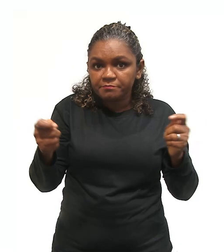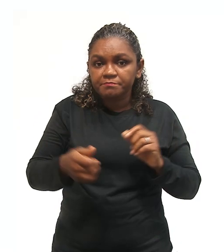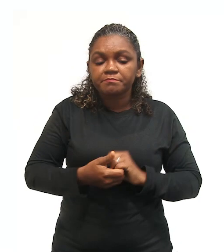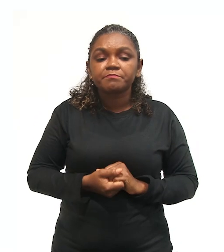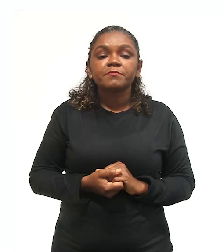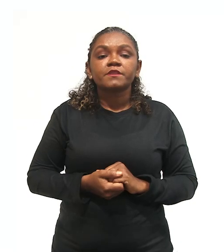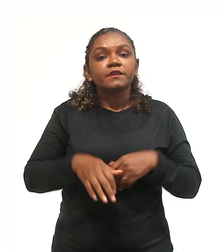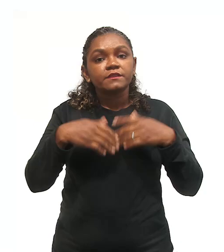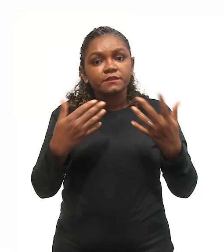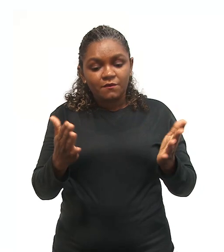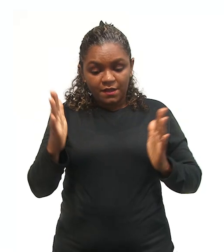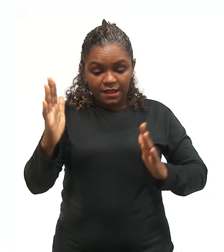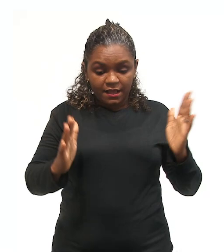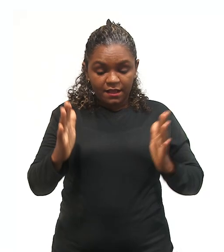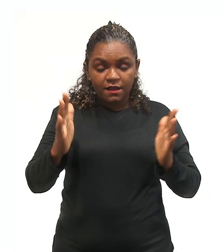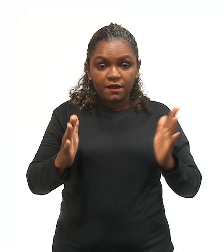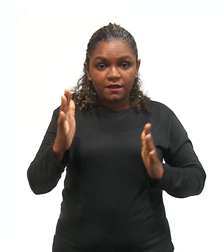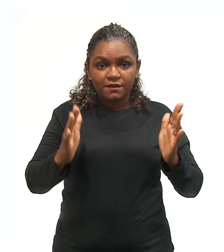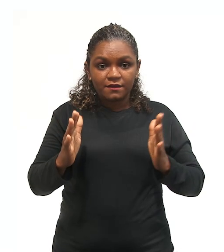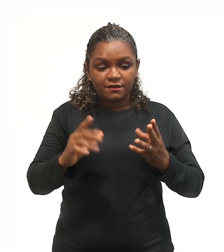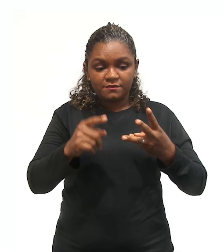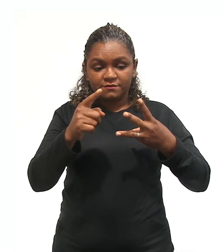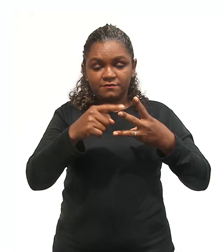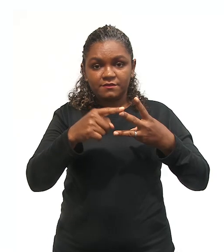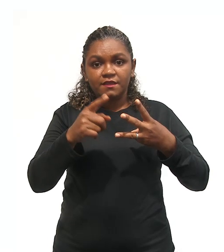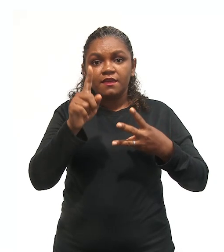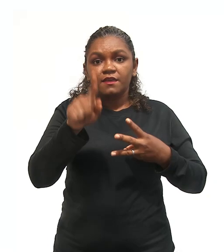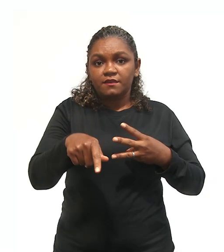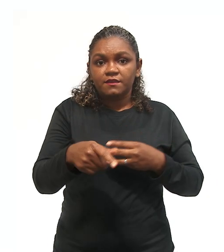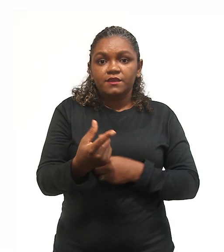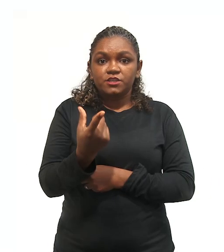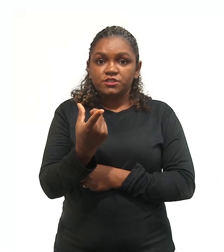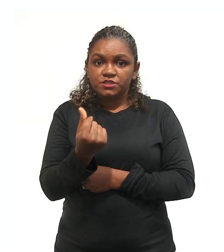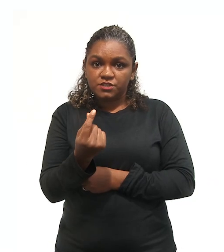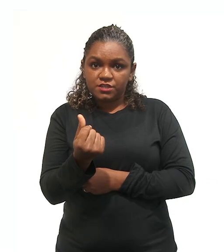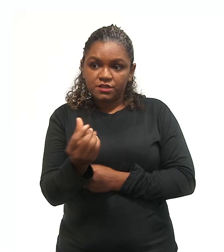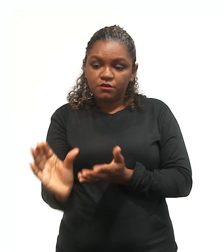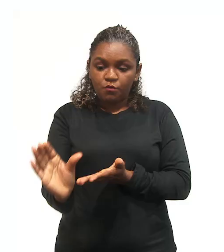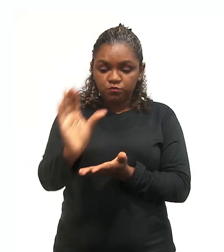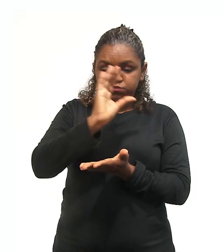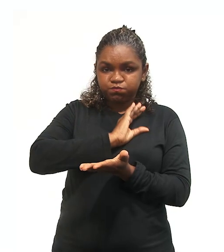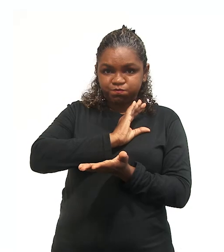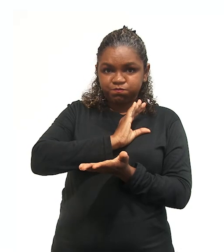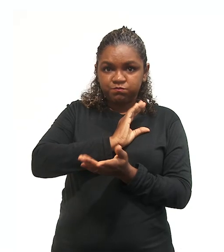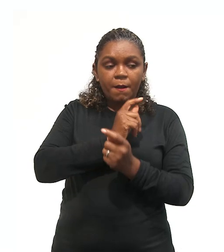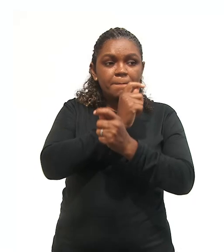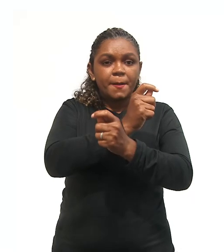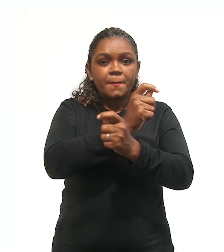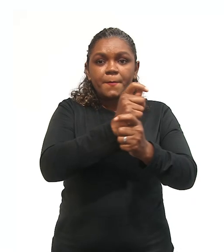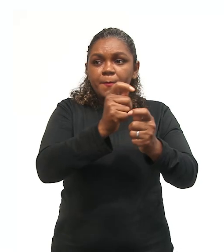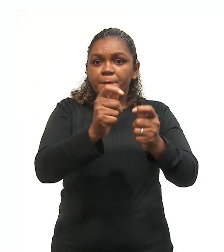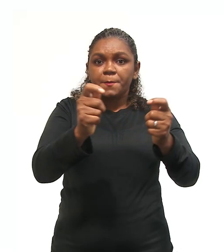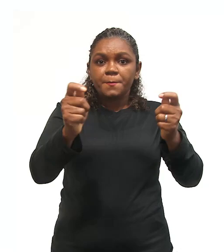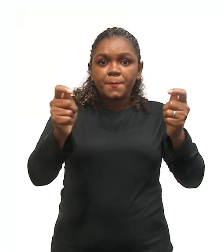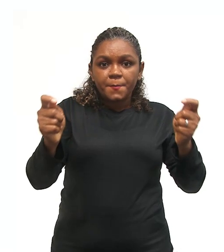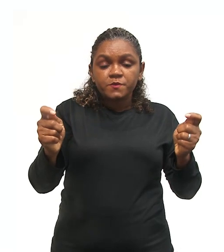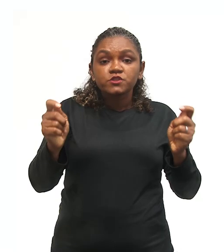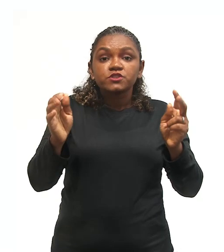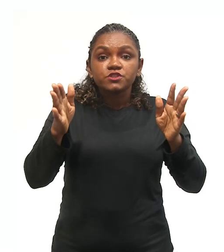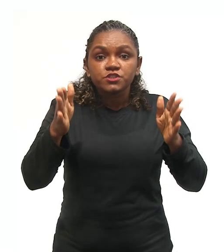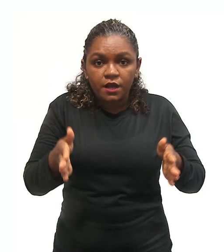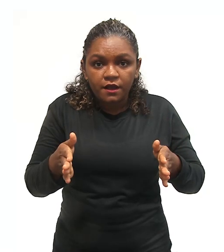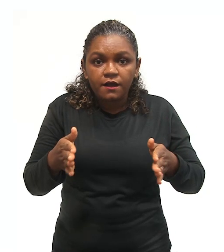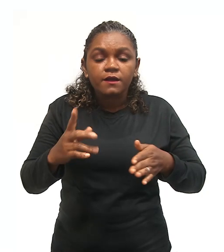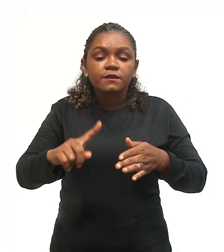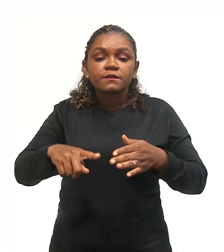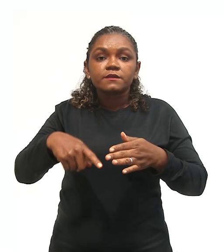aqui que os bens são transformados em dinheiro e as dívidas são pagas. E o que sobrará é